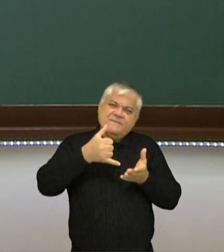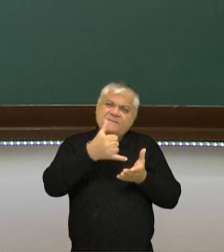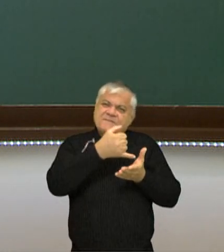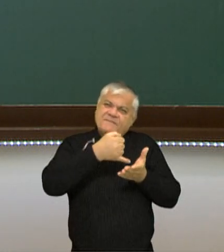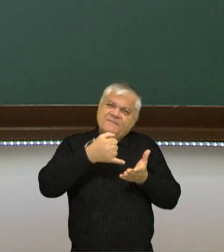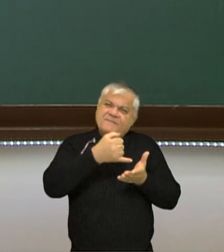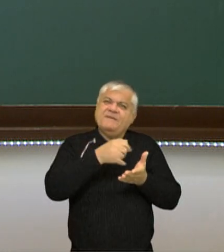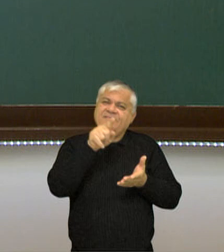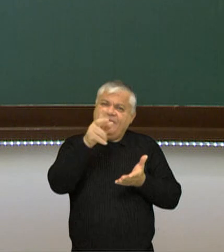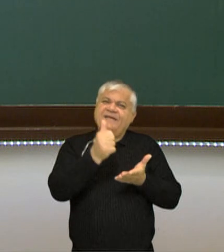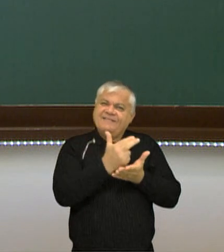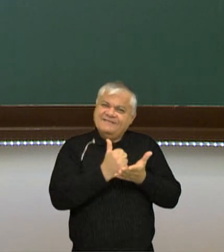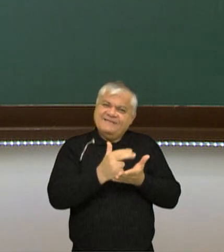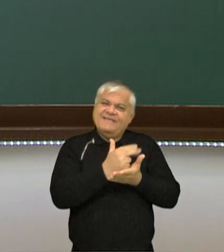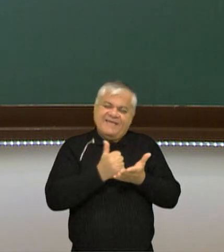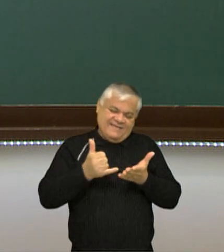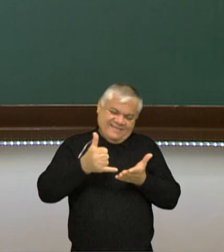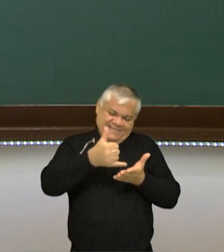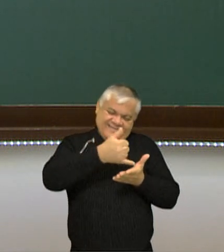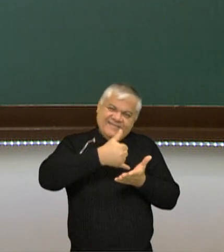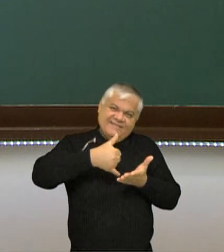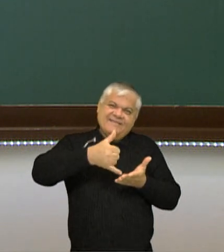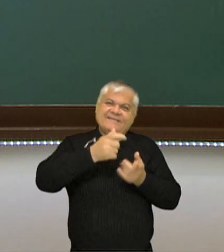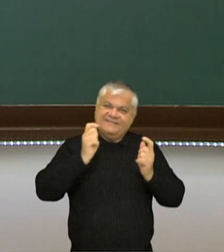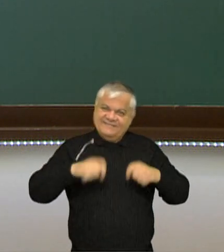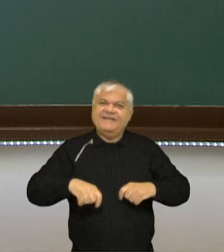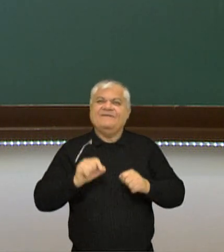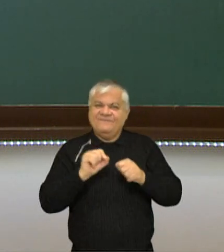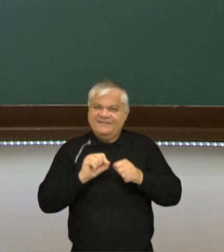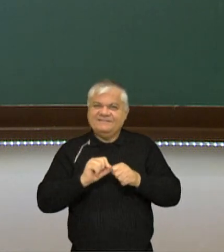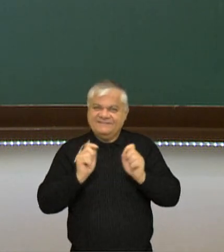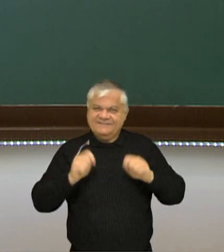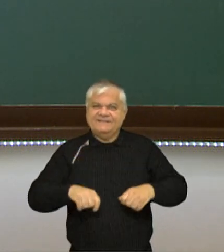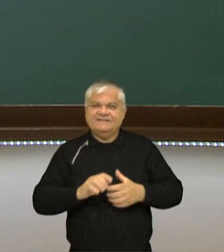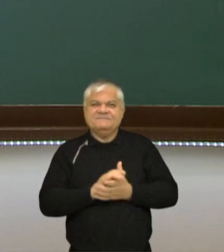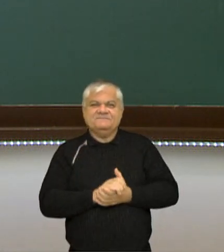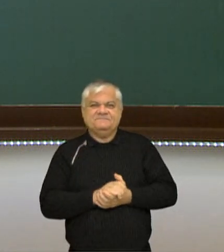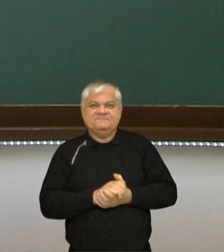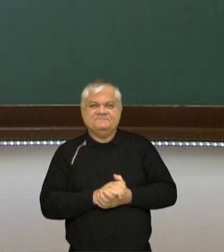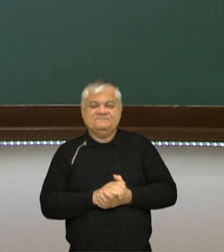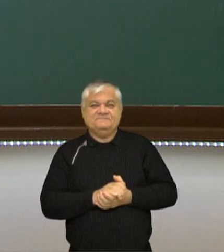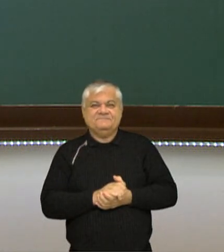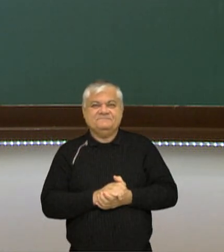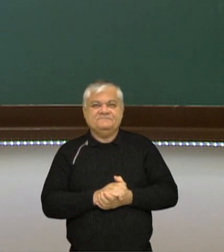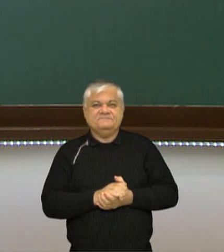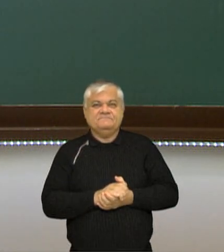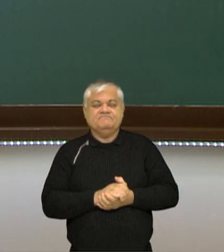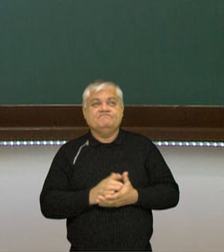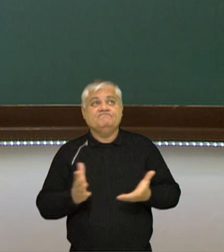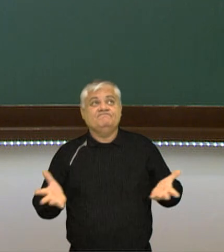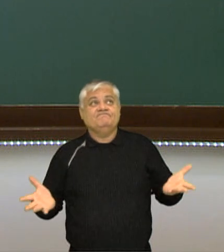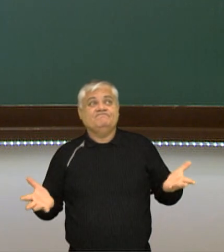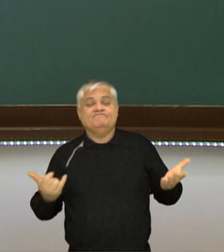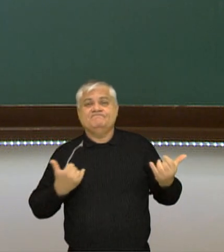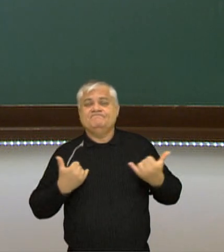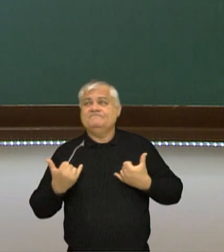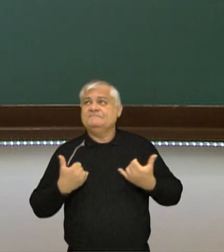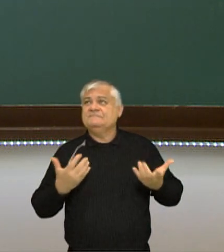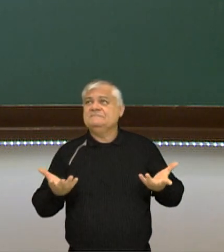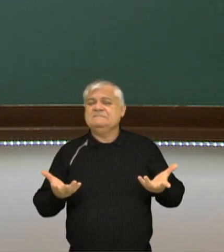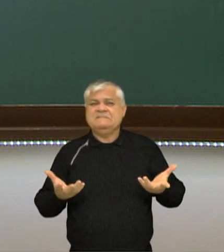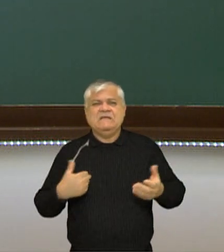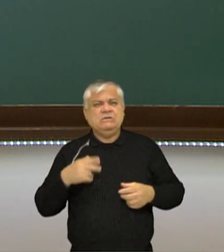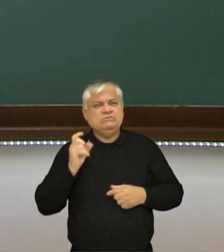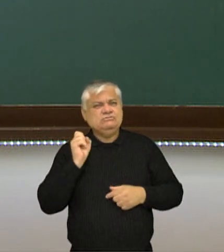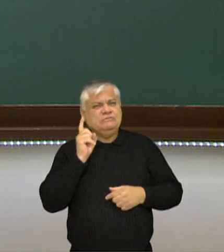no próprio toquinho de vassoura, fazer o desenho das peças. Talvez você me diga assim, mas professor, é